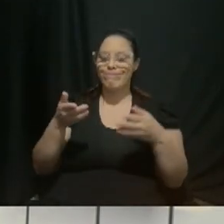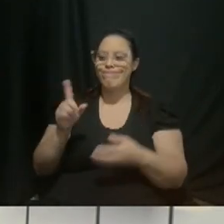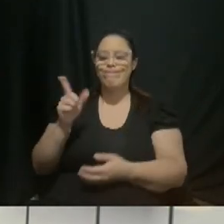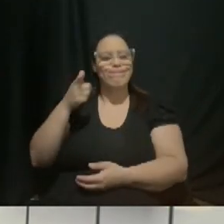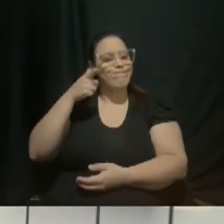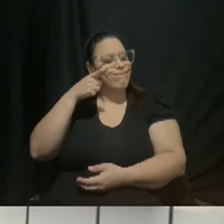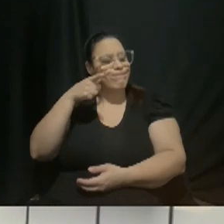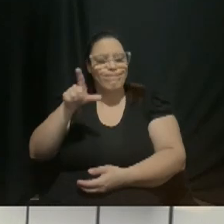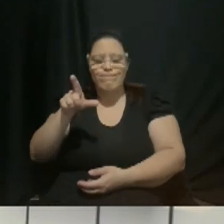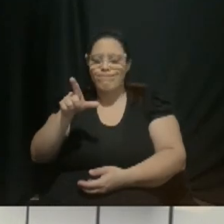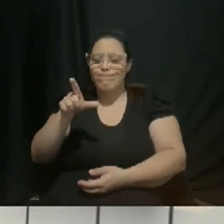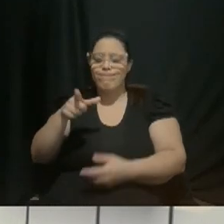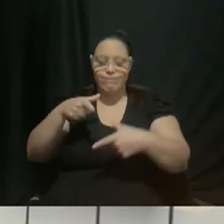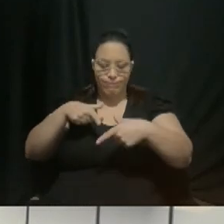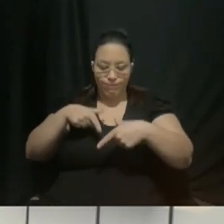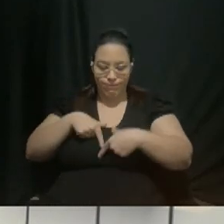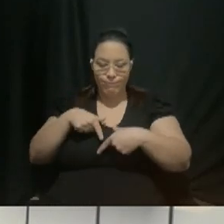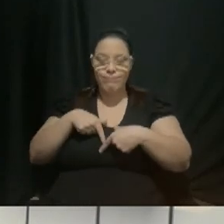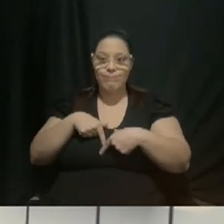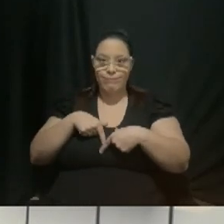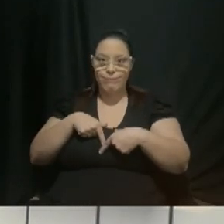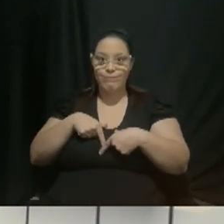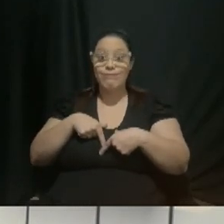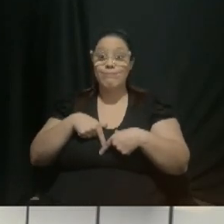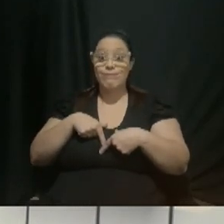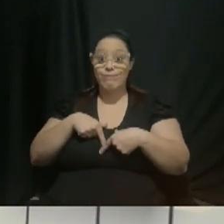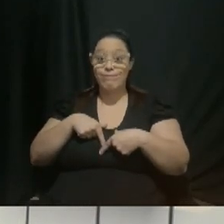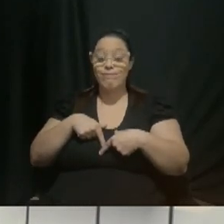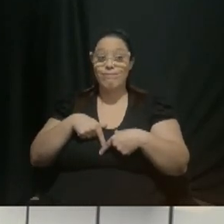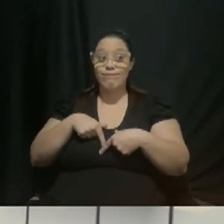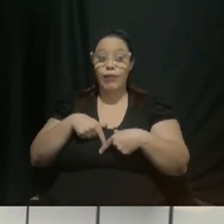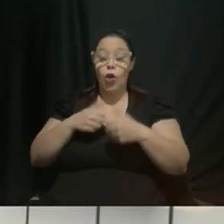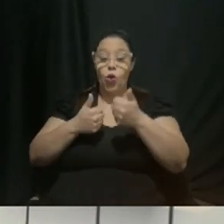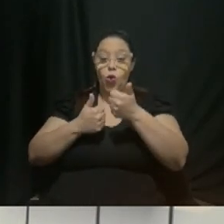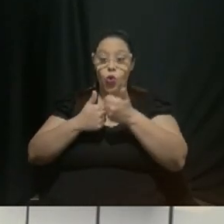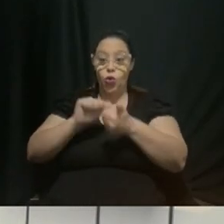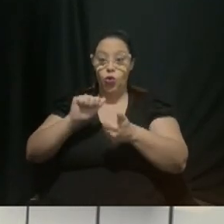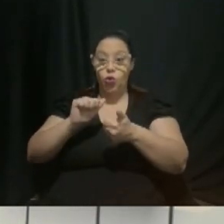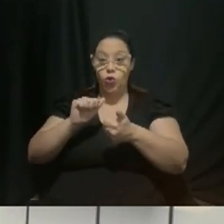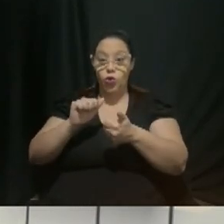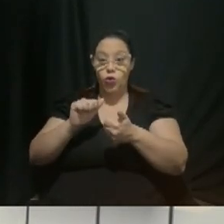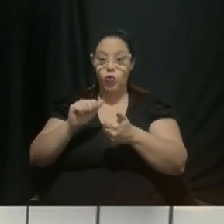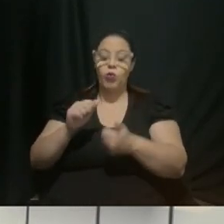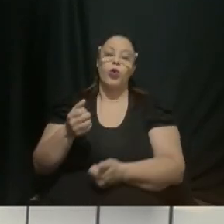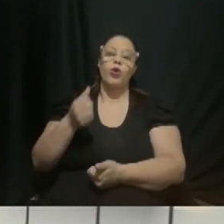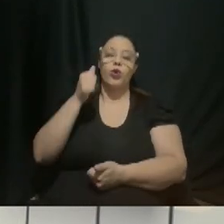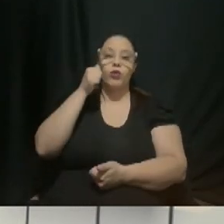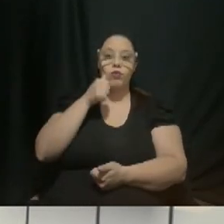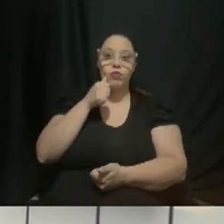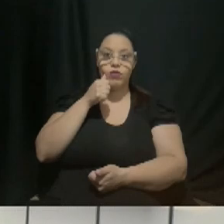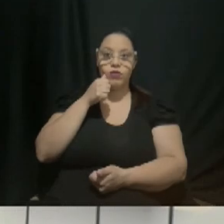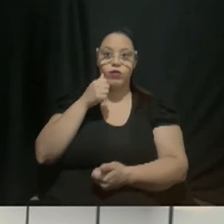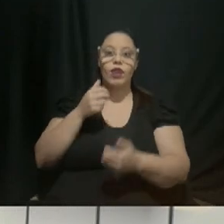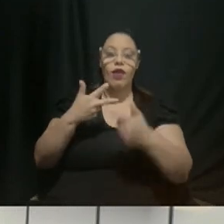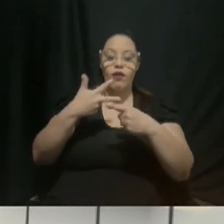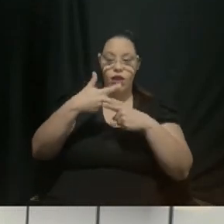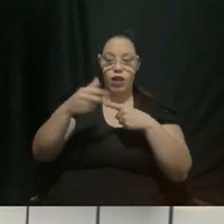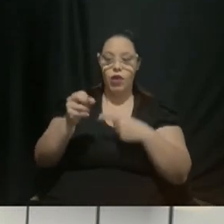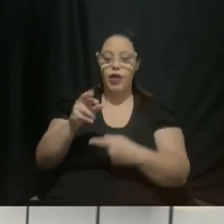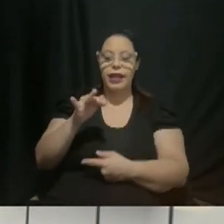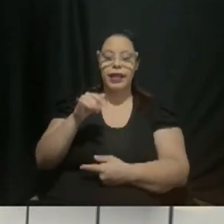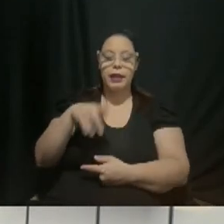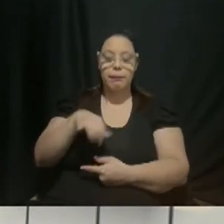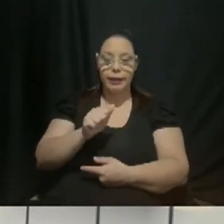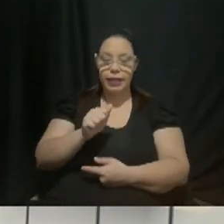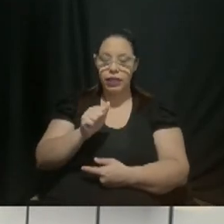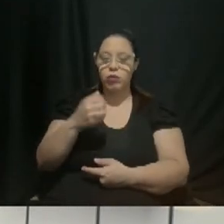já garantiu, viu? Porque no futebol feminino, o Brasil venceu a Espanha por 4-2 e está na final, que acontece